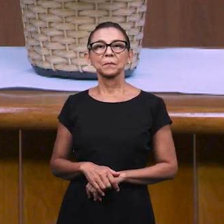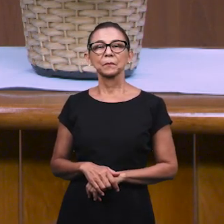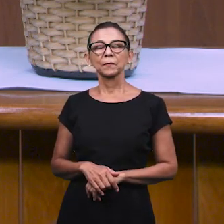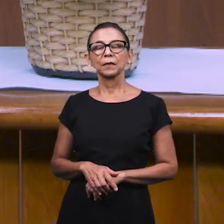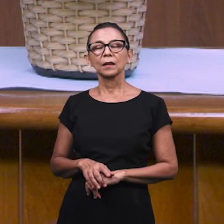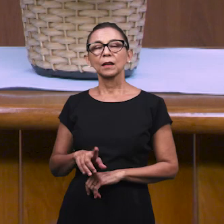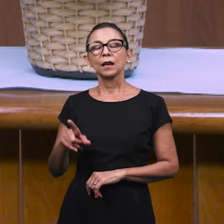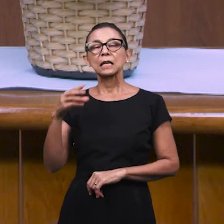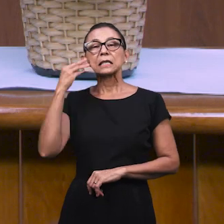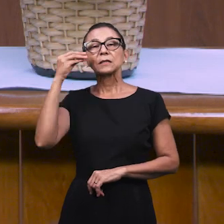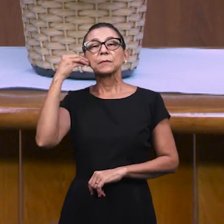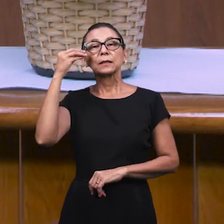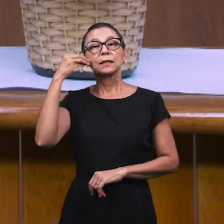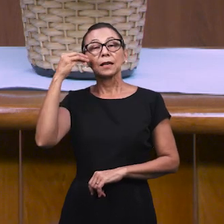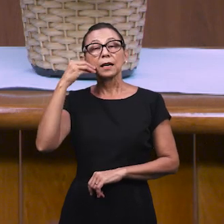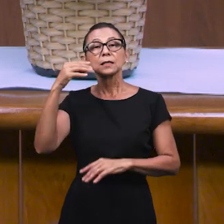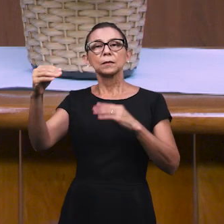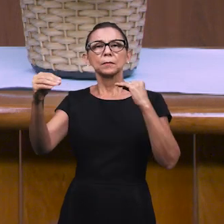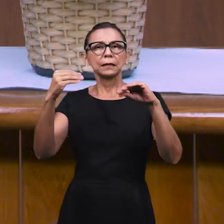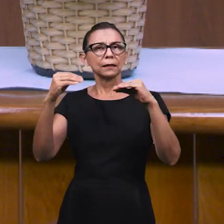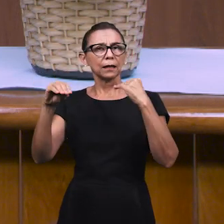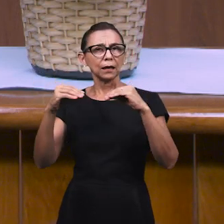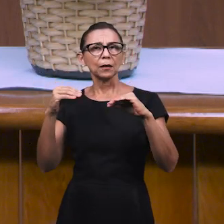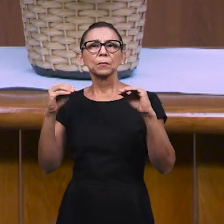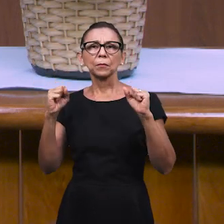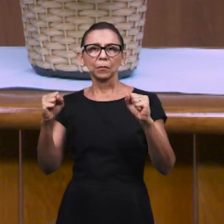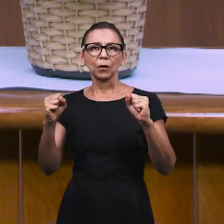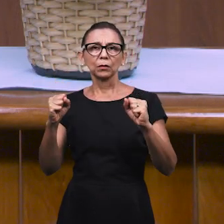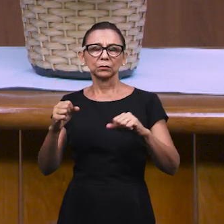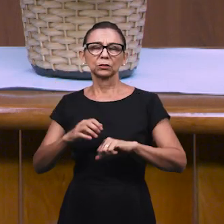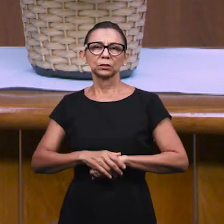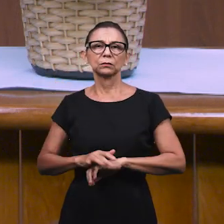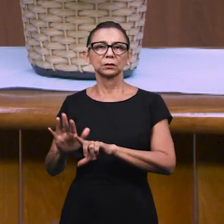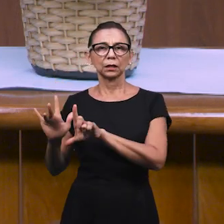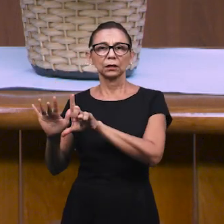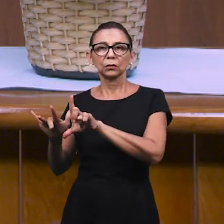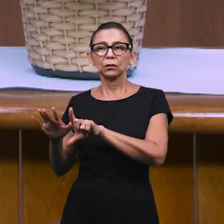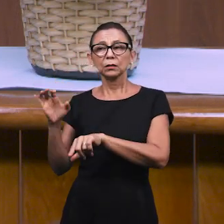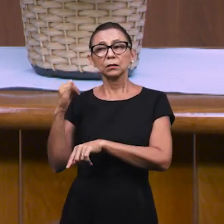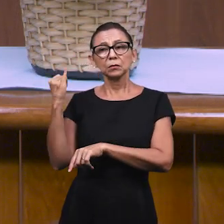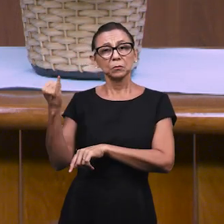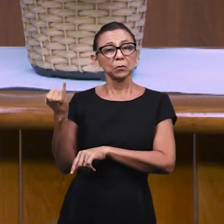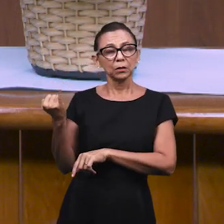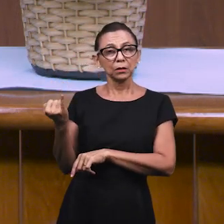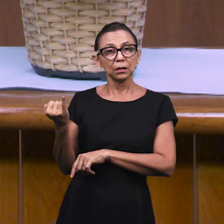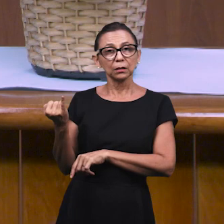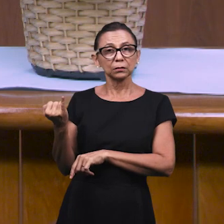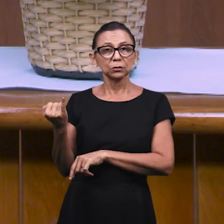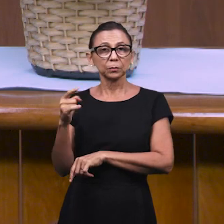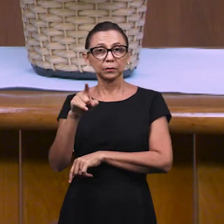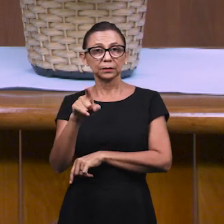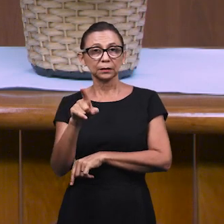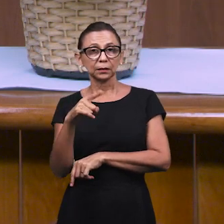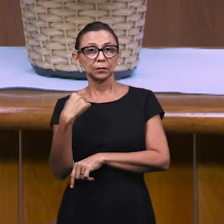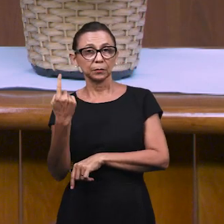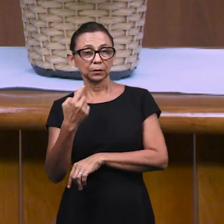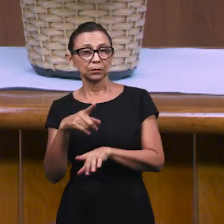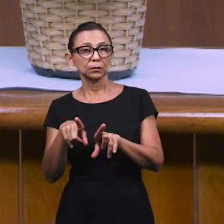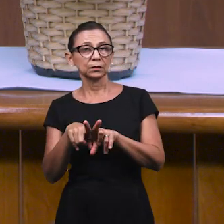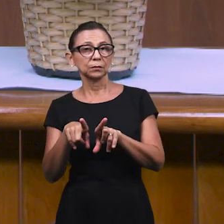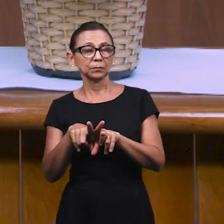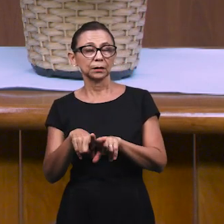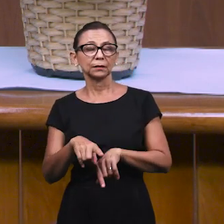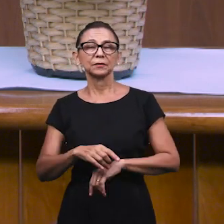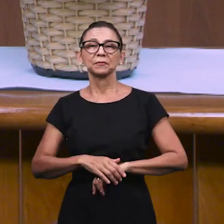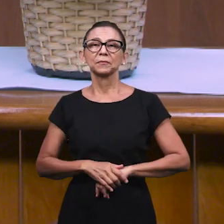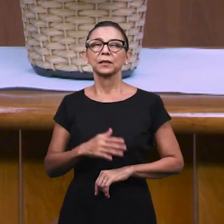Code, acesse, e nós estamos aguardando a experiência que você teve. É importante isso, porque para nós é importante, para você é importante, para